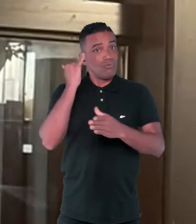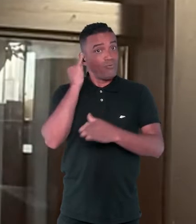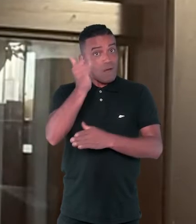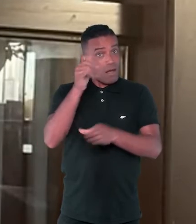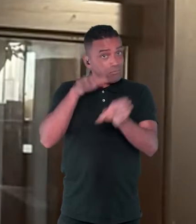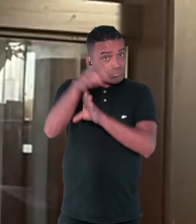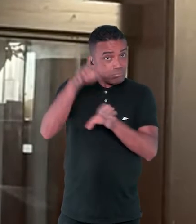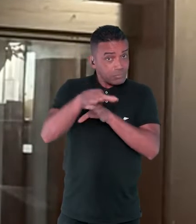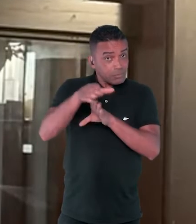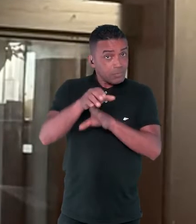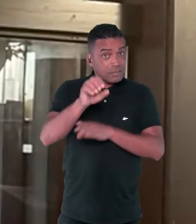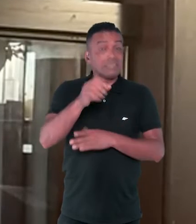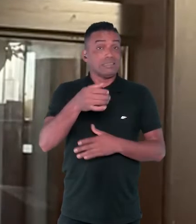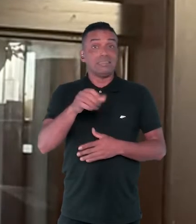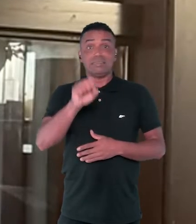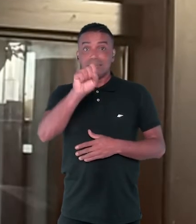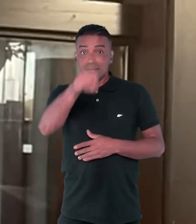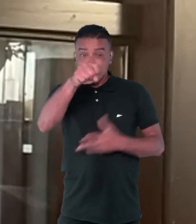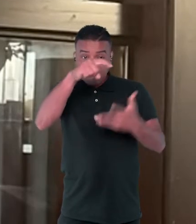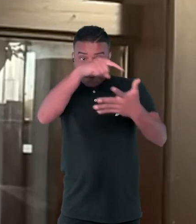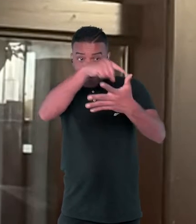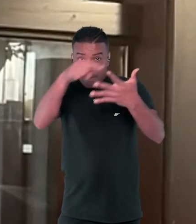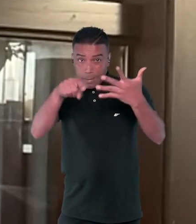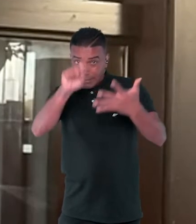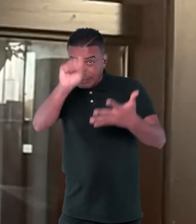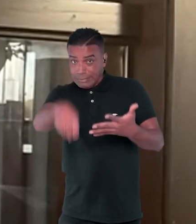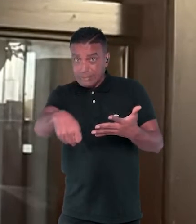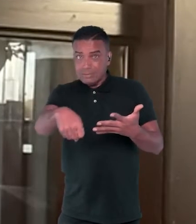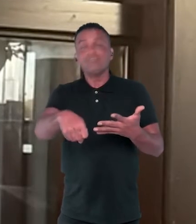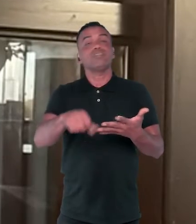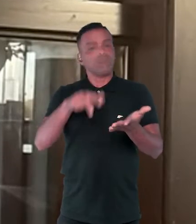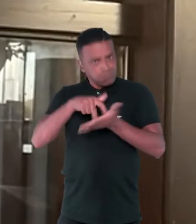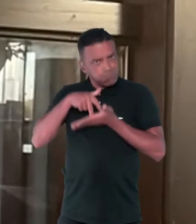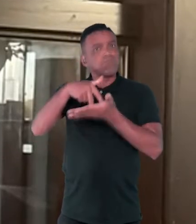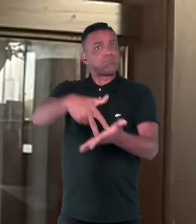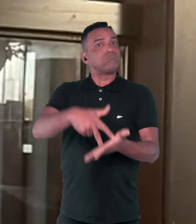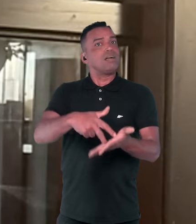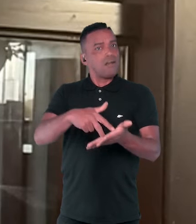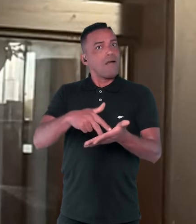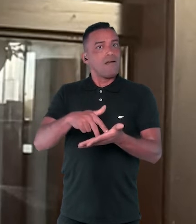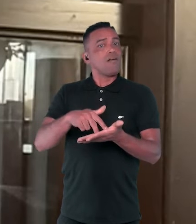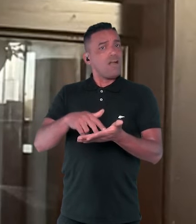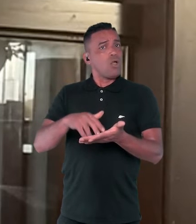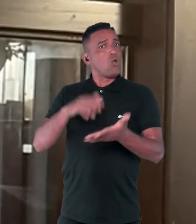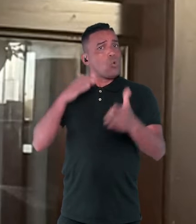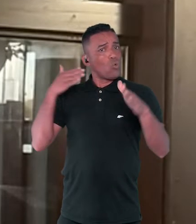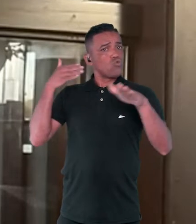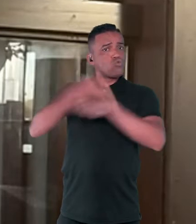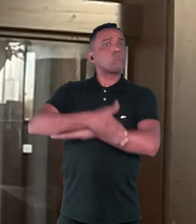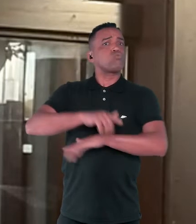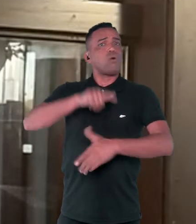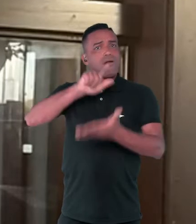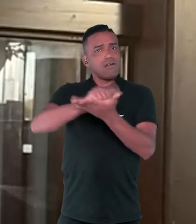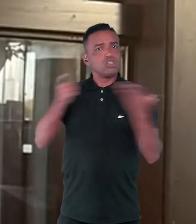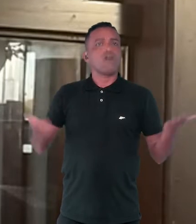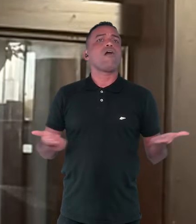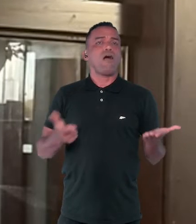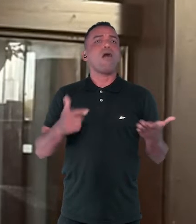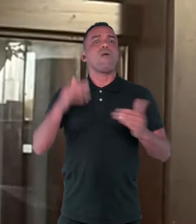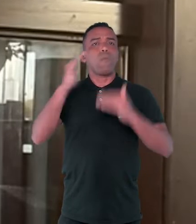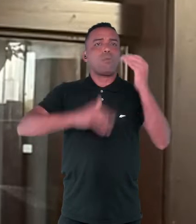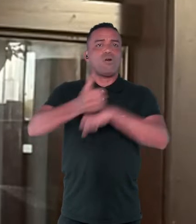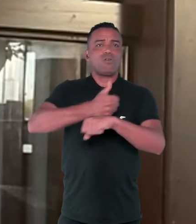você passar a responder sim a esses quesitos, vai em frente que você vai ter espaço. Sempre haverá espaço para os novos. A